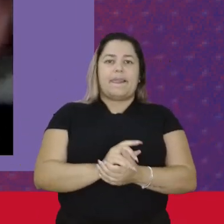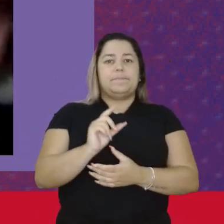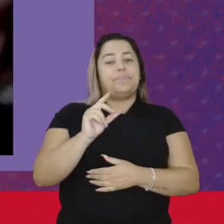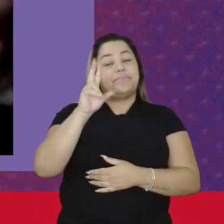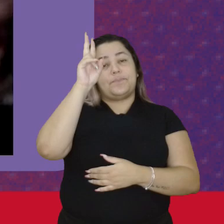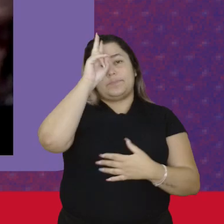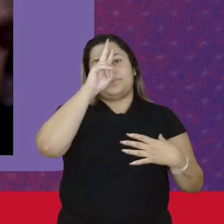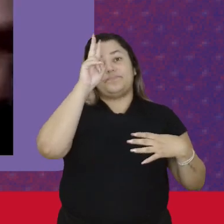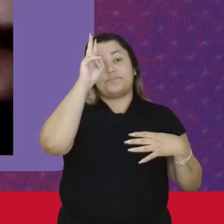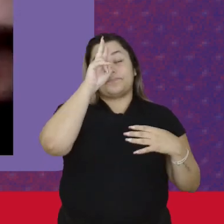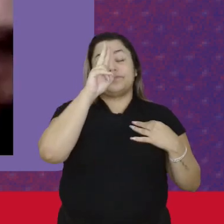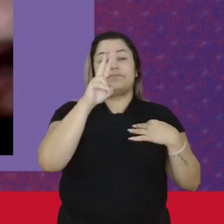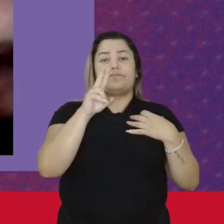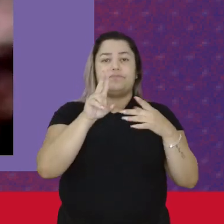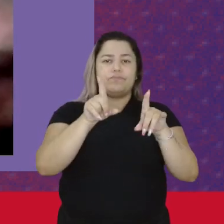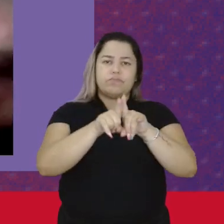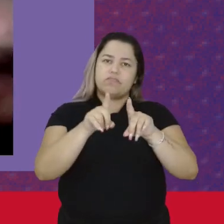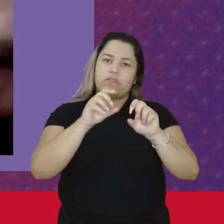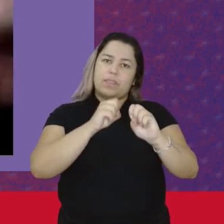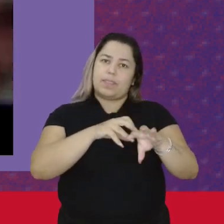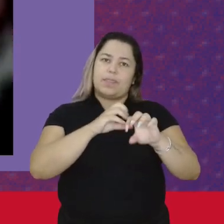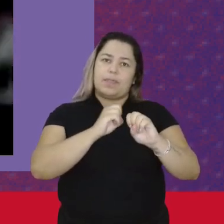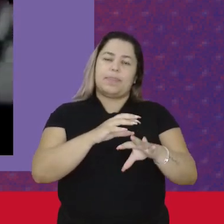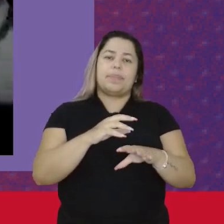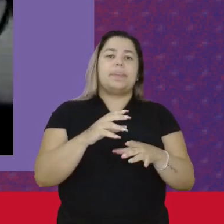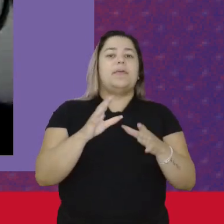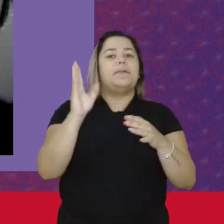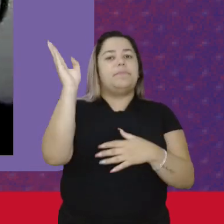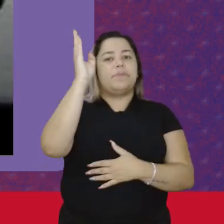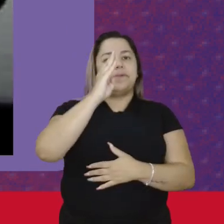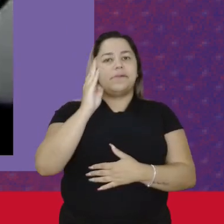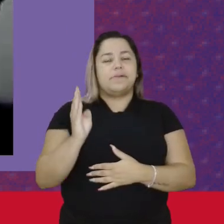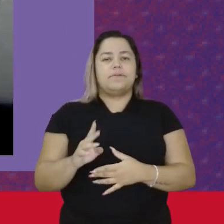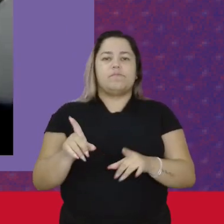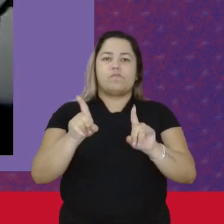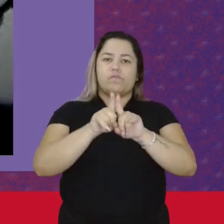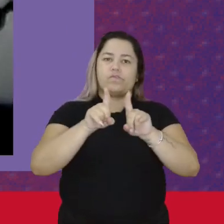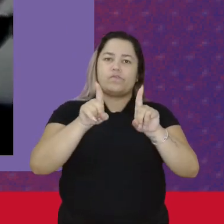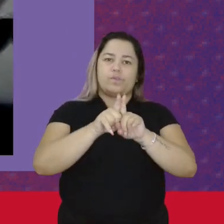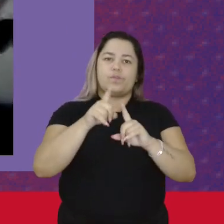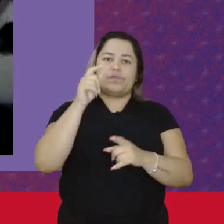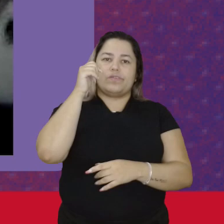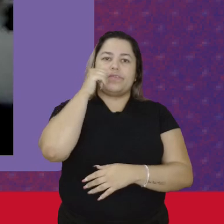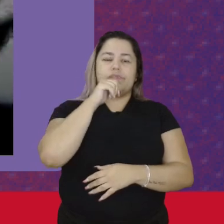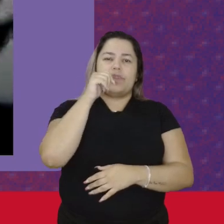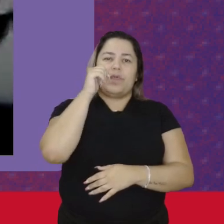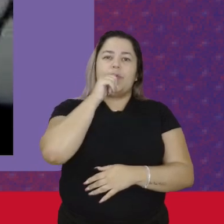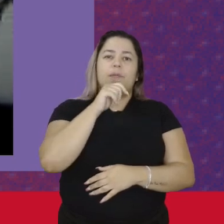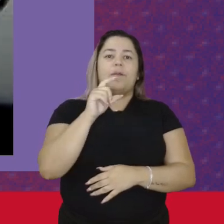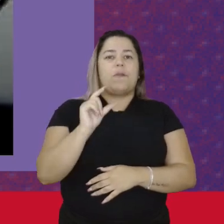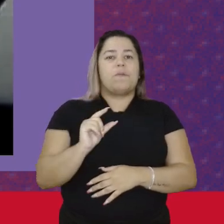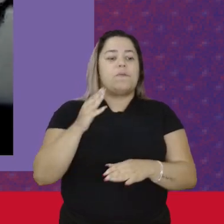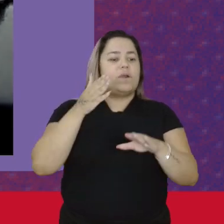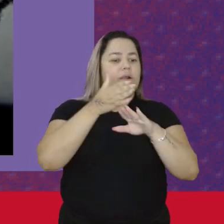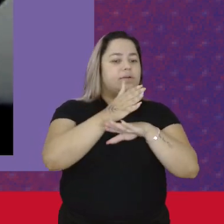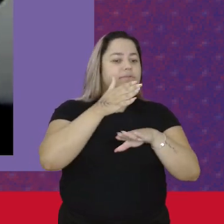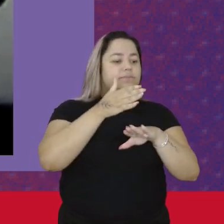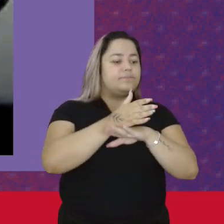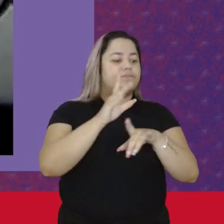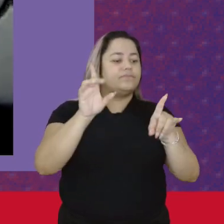história da educação no Brasil, que em geral as mulheres tinham um pouco acesso, quando